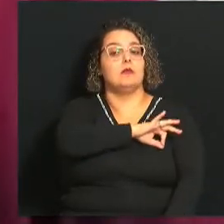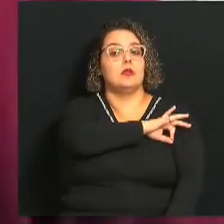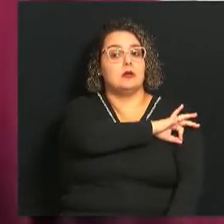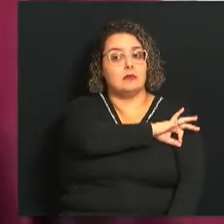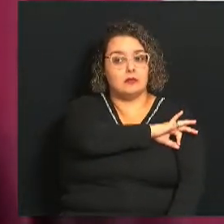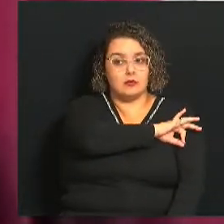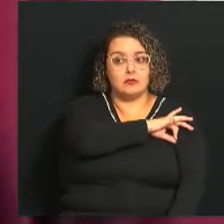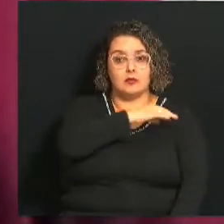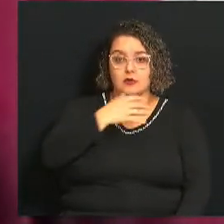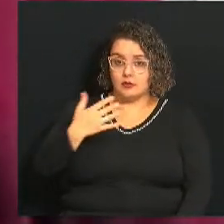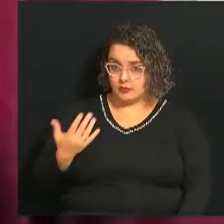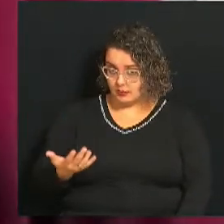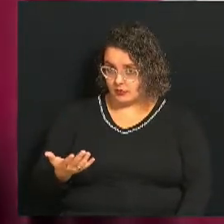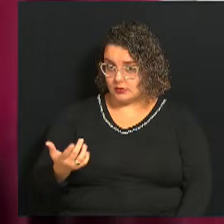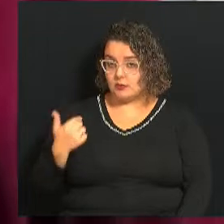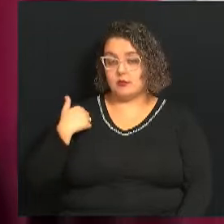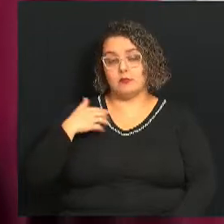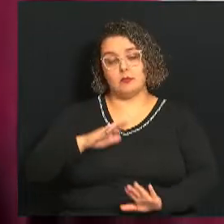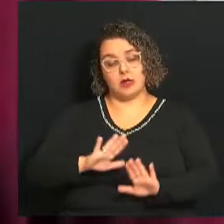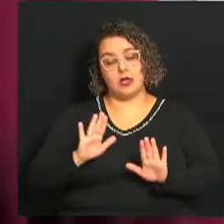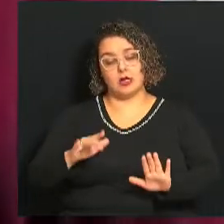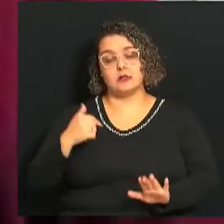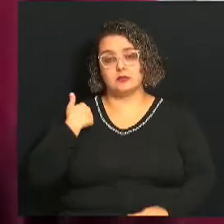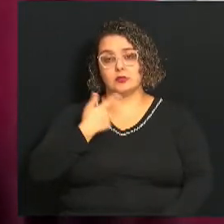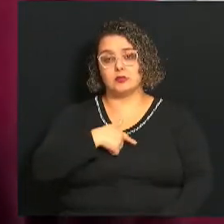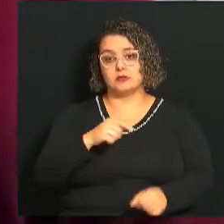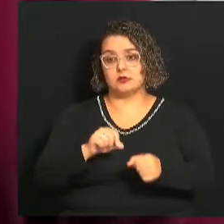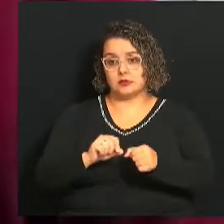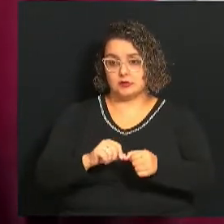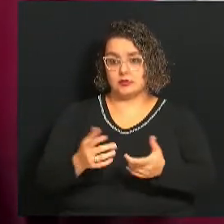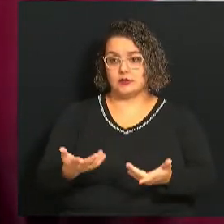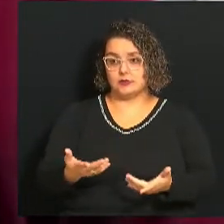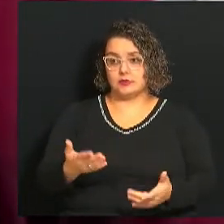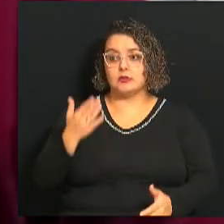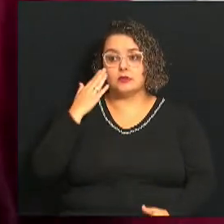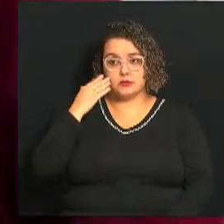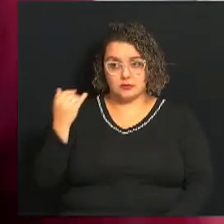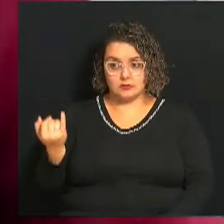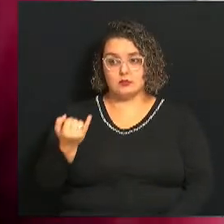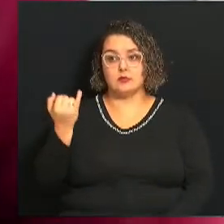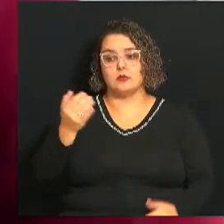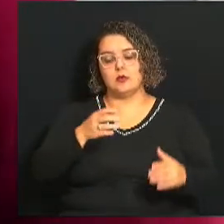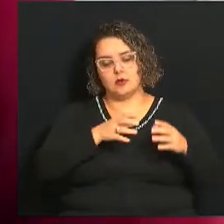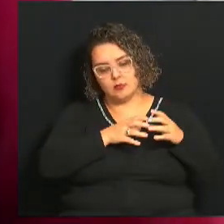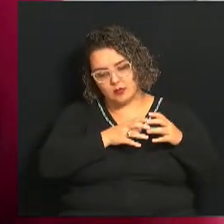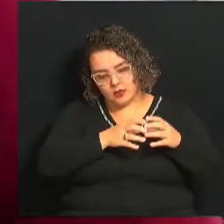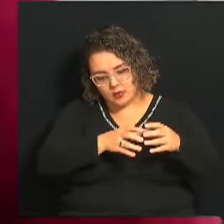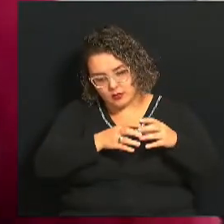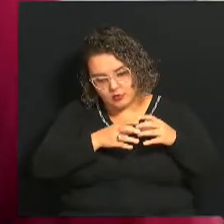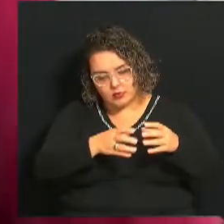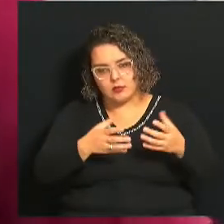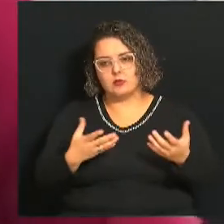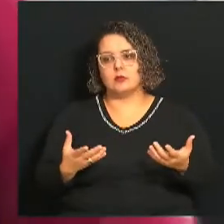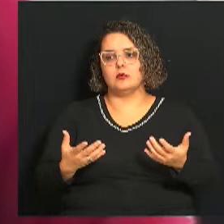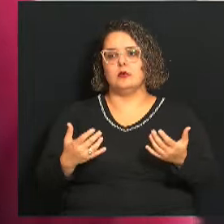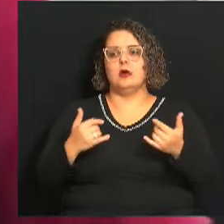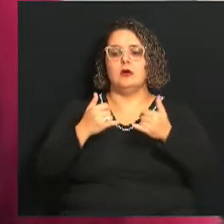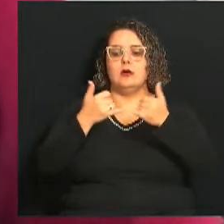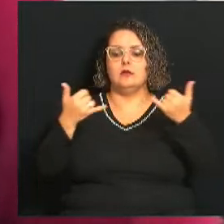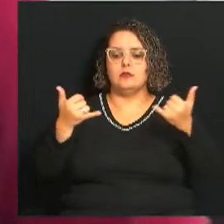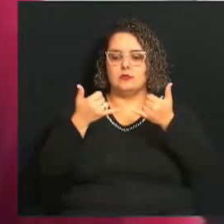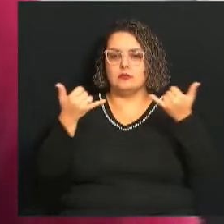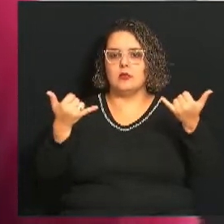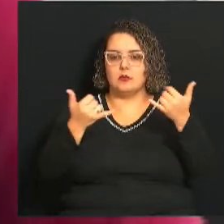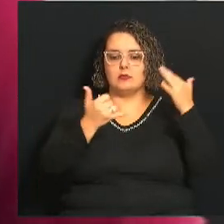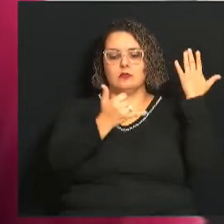ponto. O outro é que, sabendo dessa importância da convivência e dos desligamentos provocados por essas árvores, porque